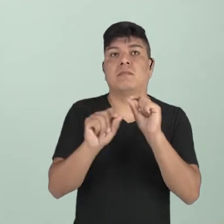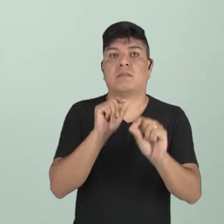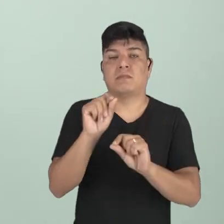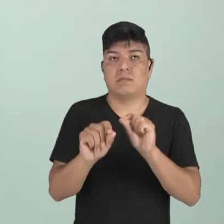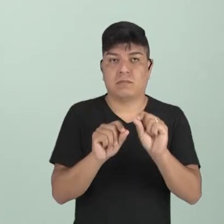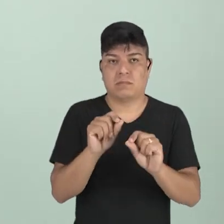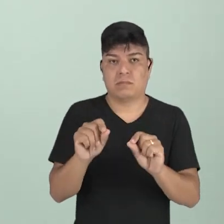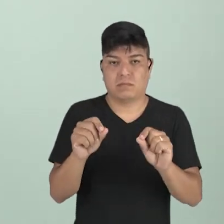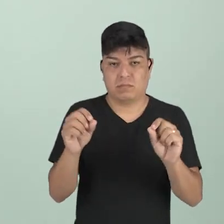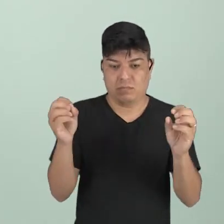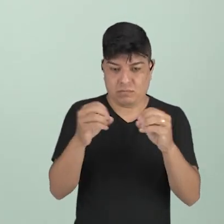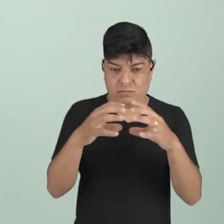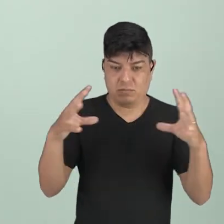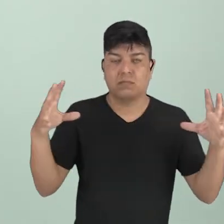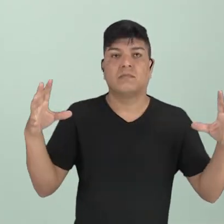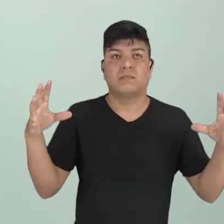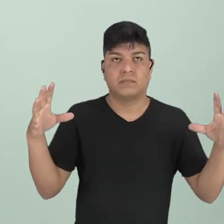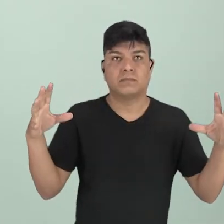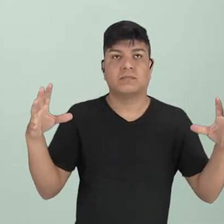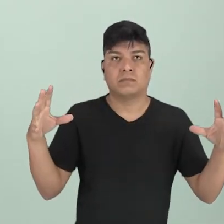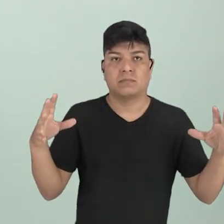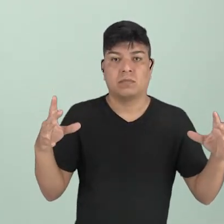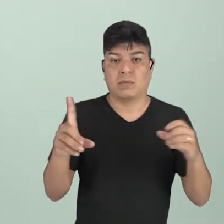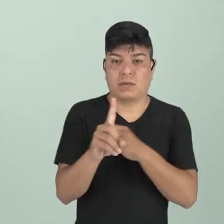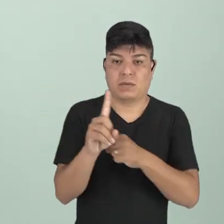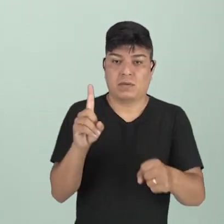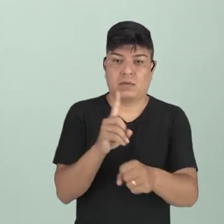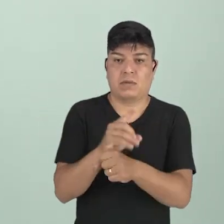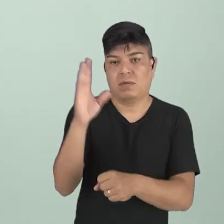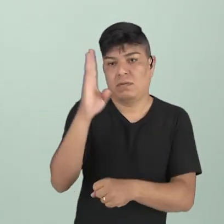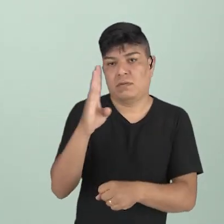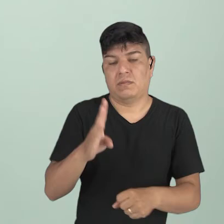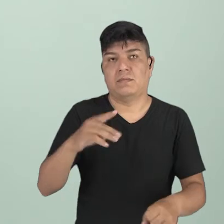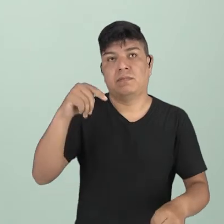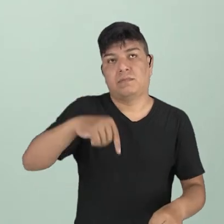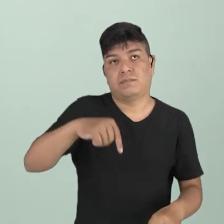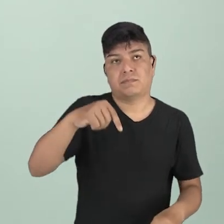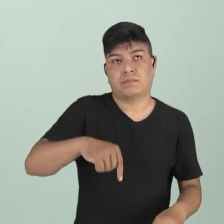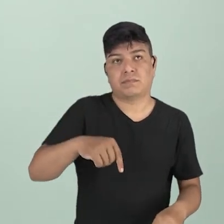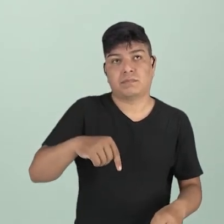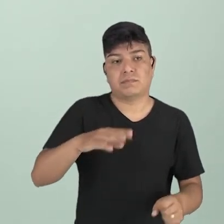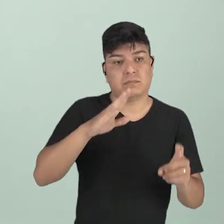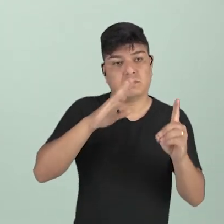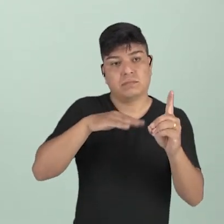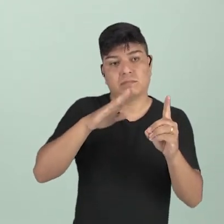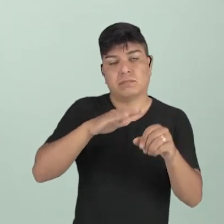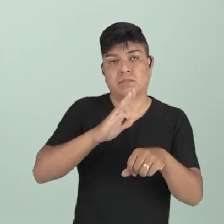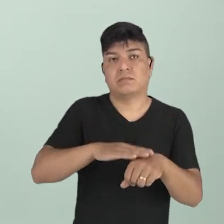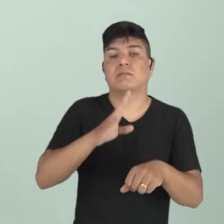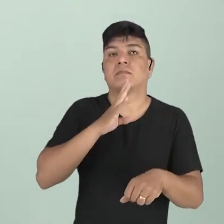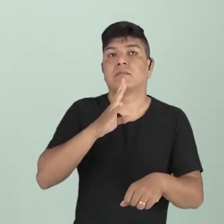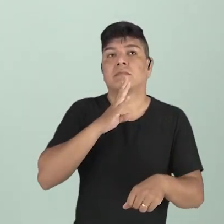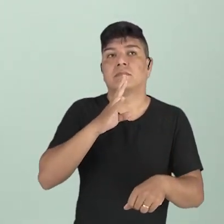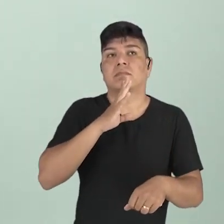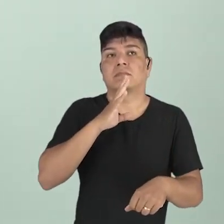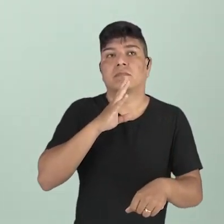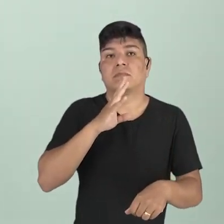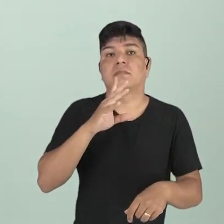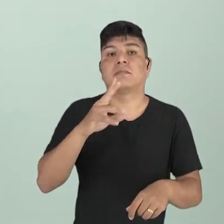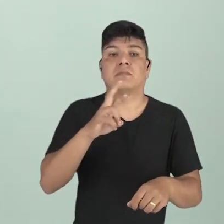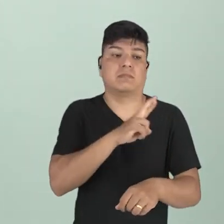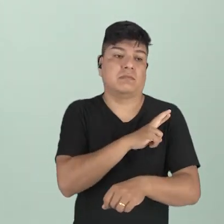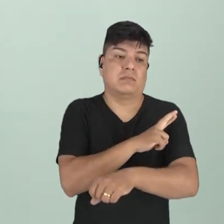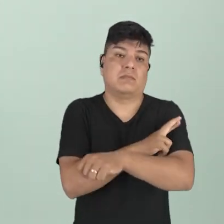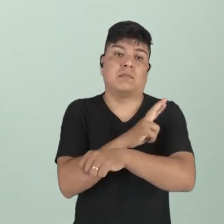né? Aqui no Brasil, na nossa sociedade, o mito do criacionismo mais difundido é o da